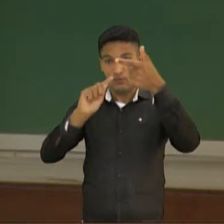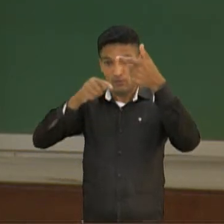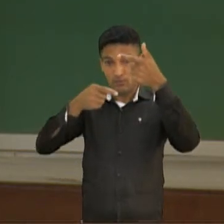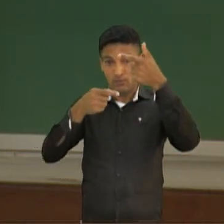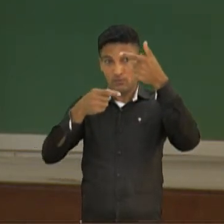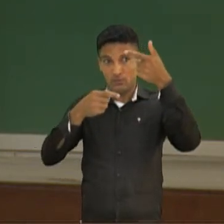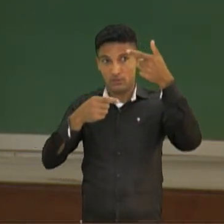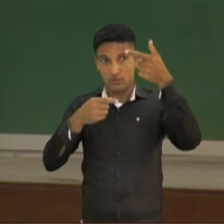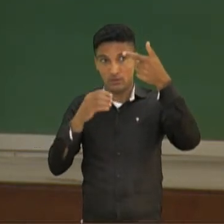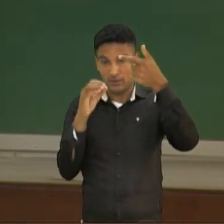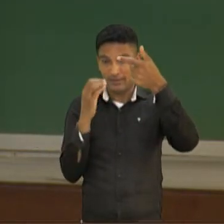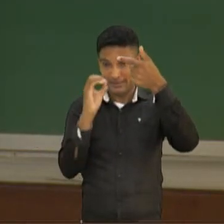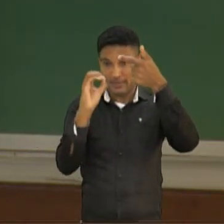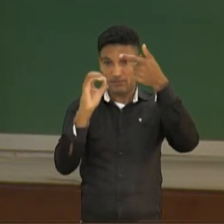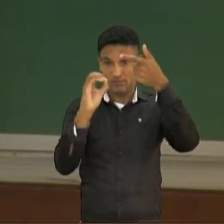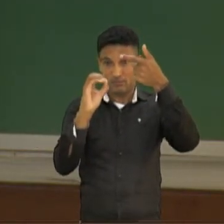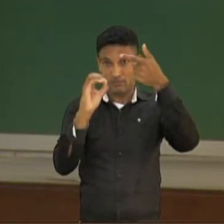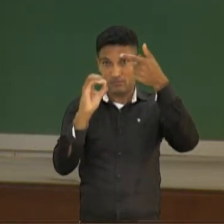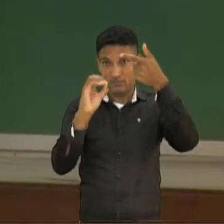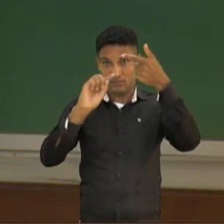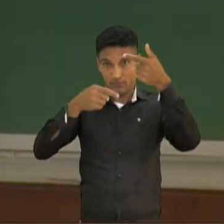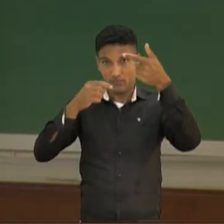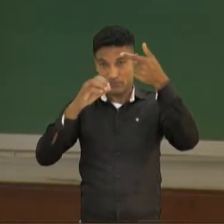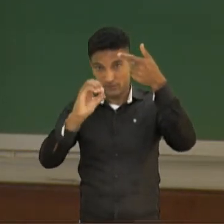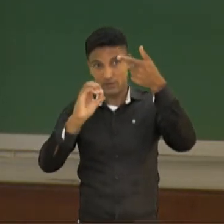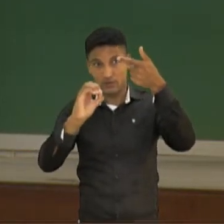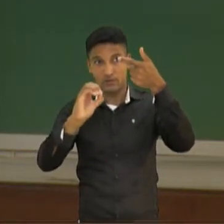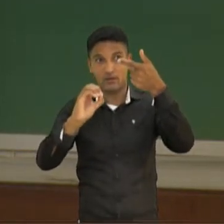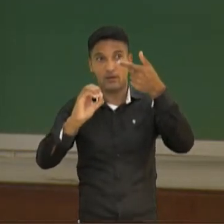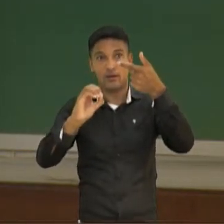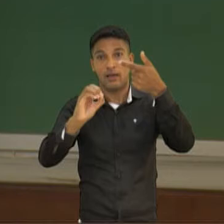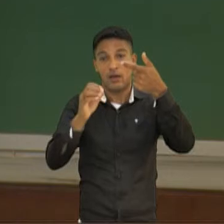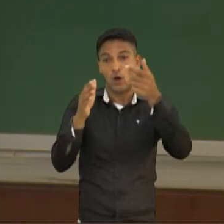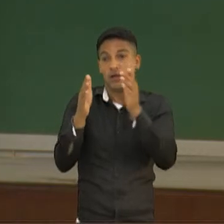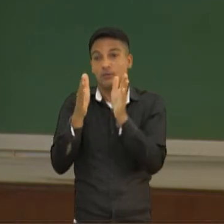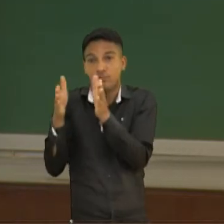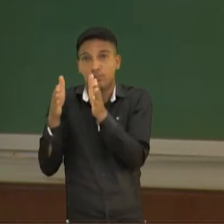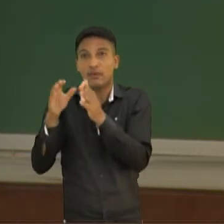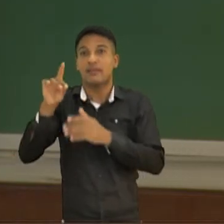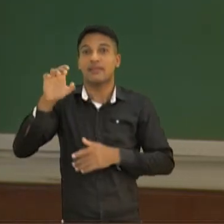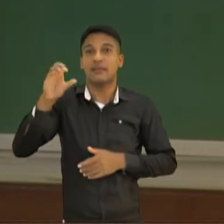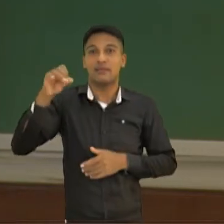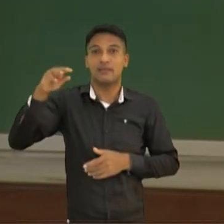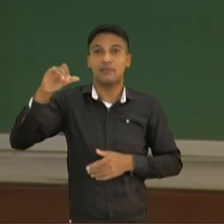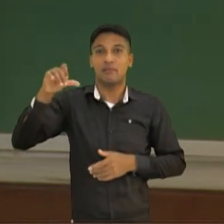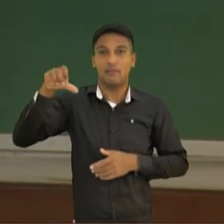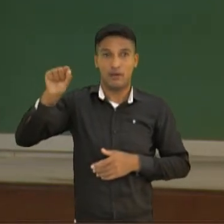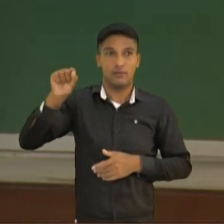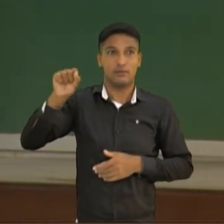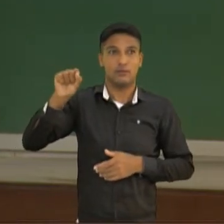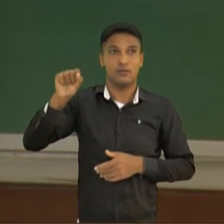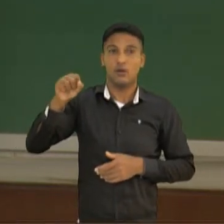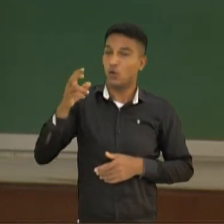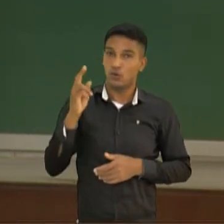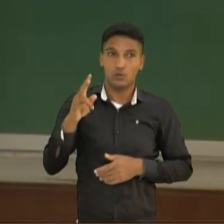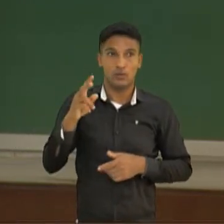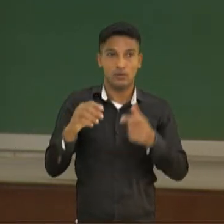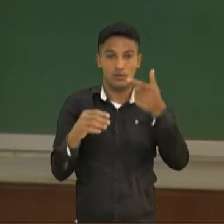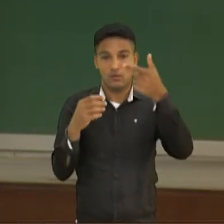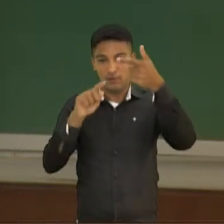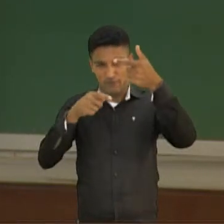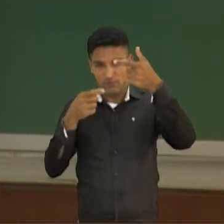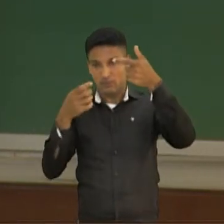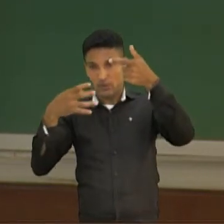estou começando a trabalhar nos decimais. Então, vírgula, e vou fazer a conta e continuo a conta normalmente. Então,